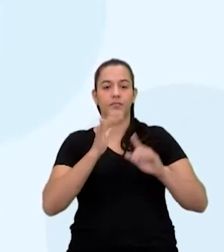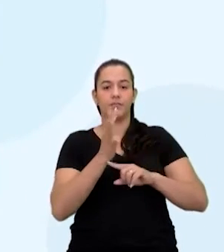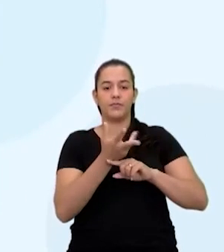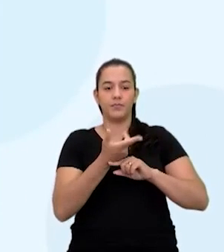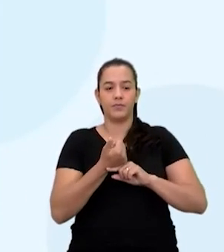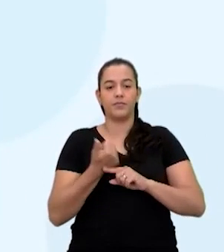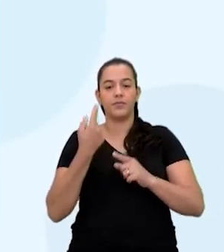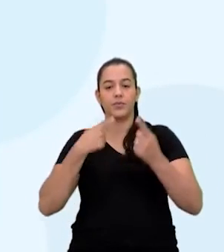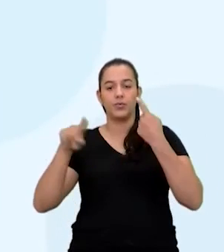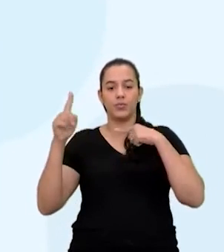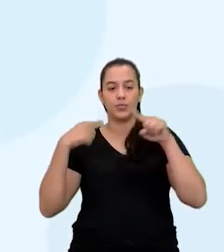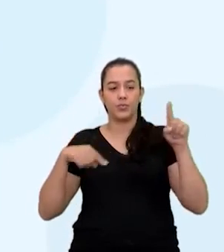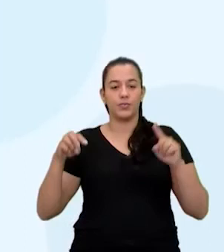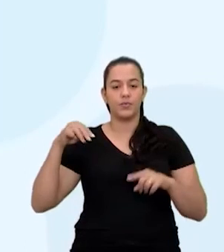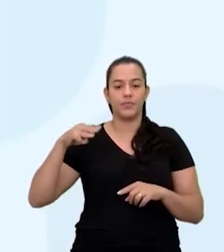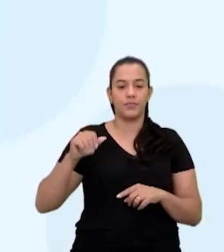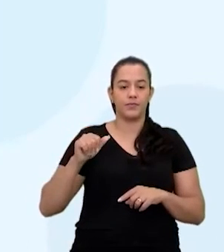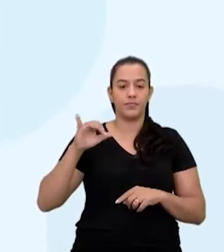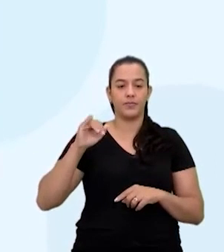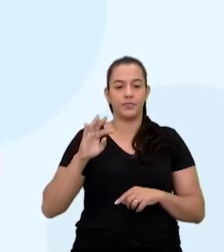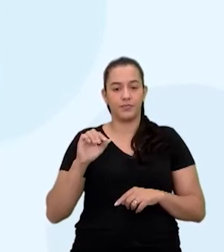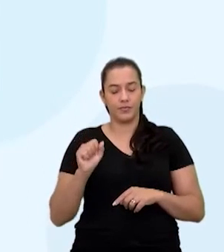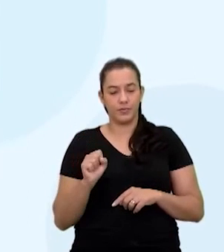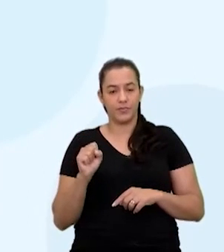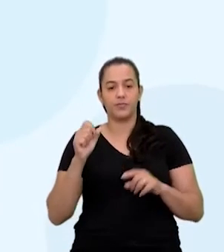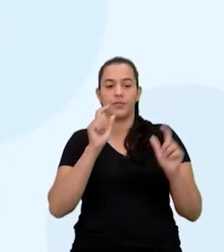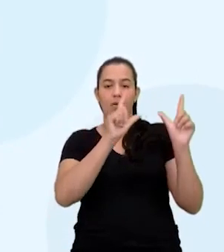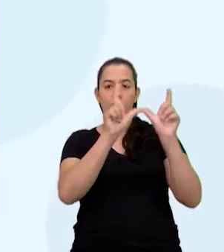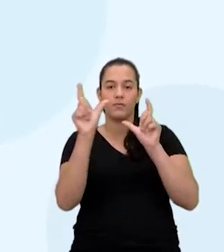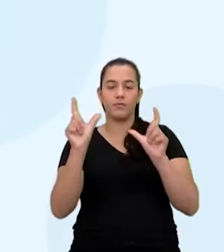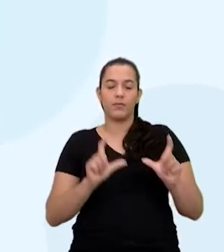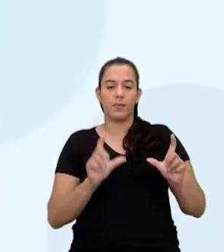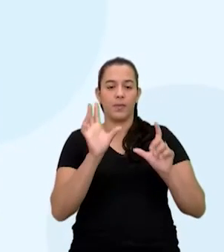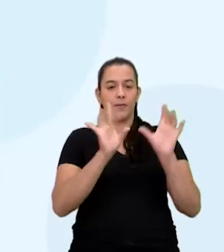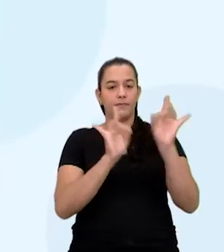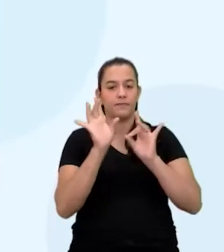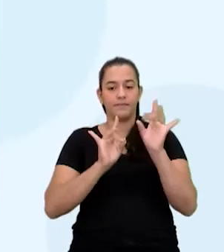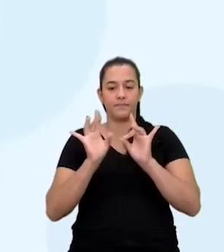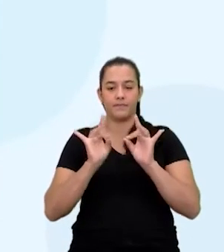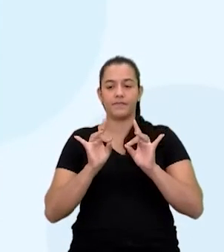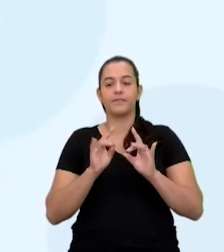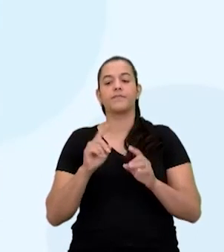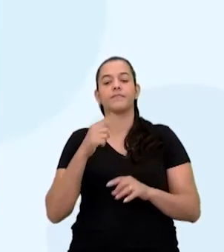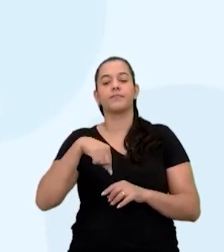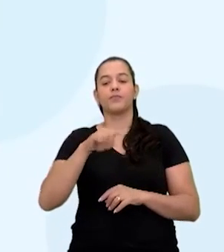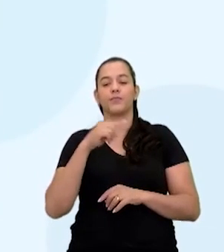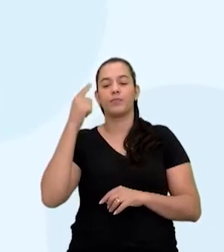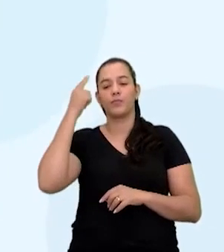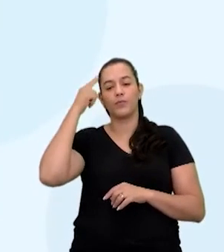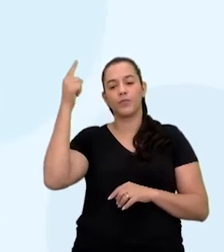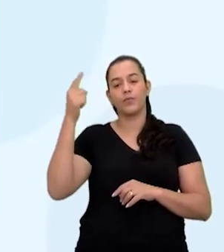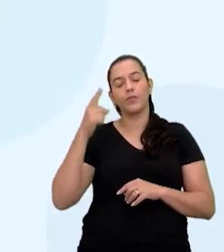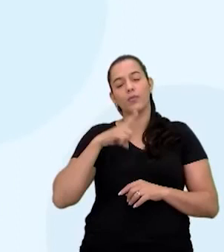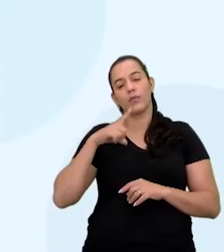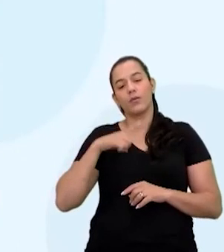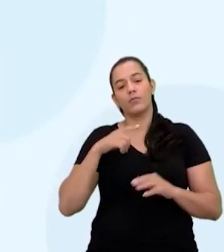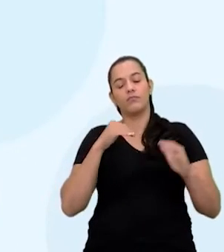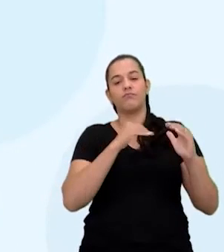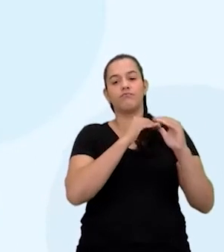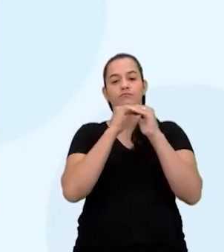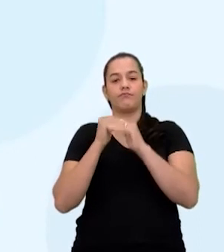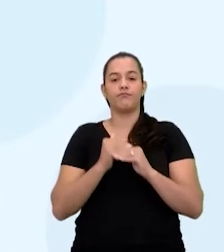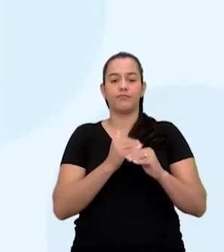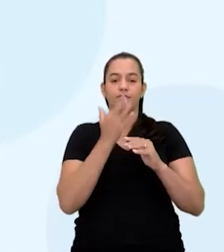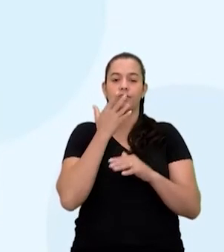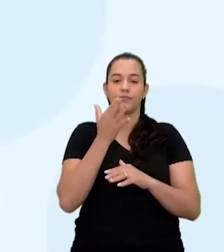nos últimos trabalhos do Matisse, que tem a ver com as colagens. Então o Matisse é guiado por uma forte intuição, buscando harmonizar desenho,